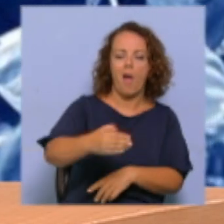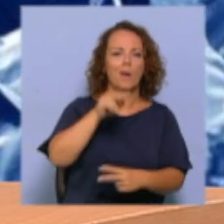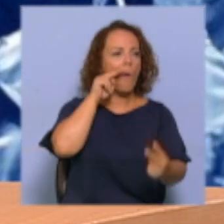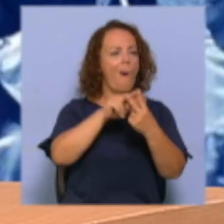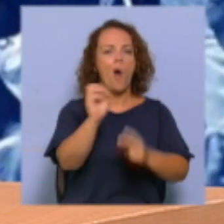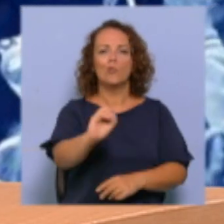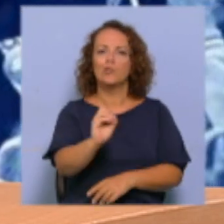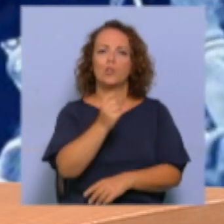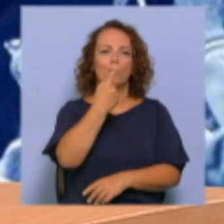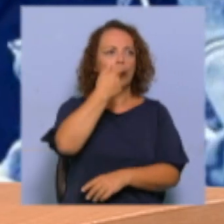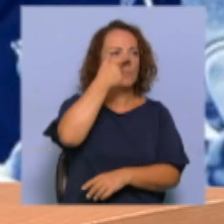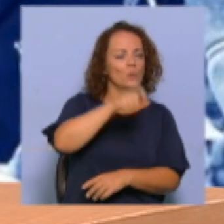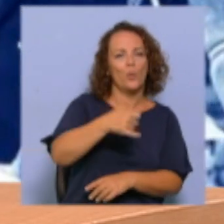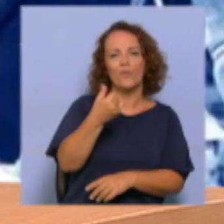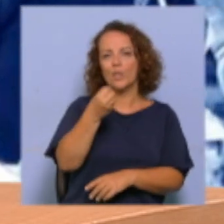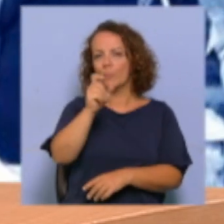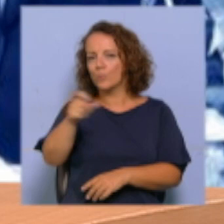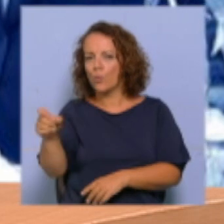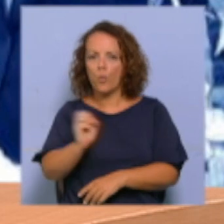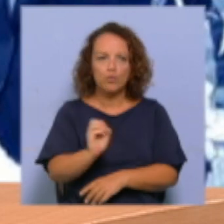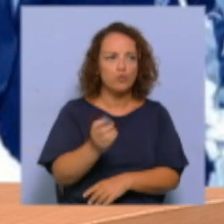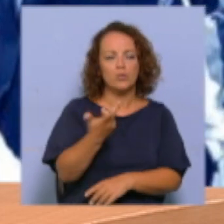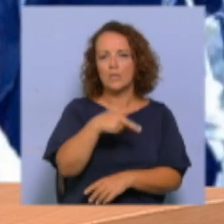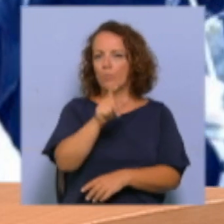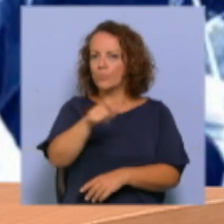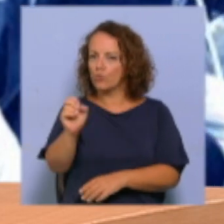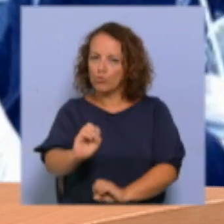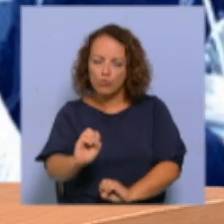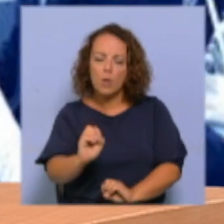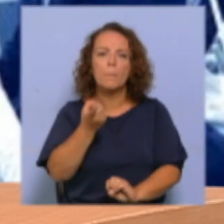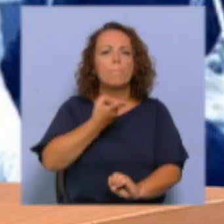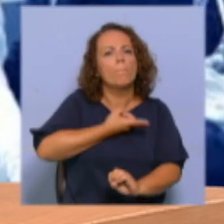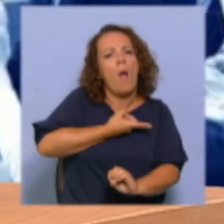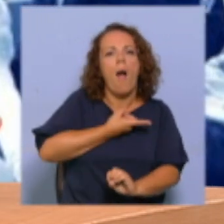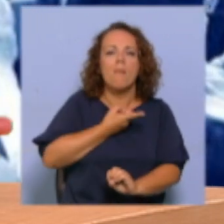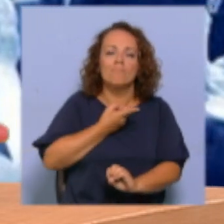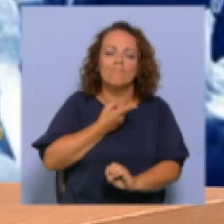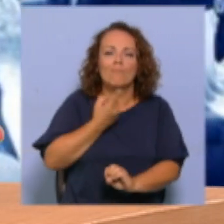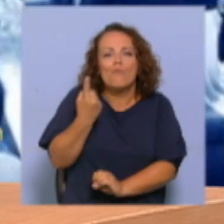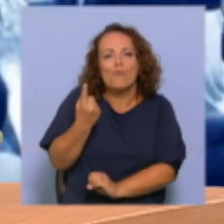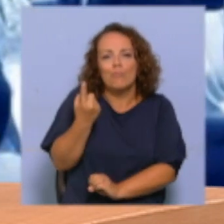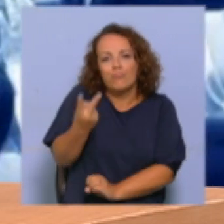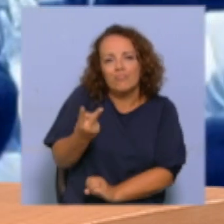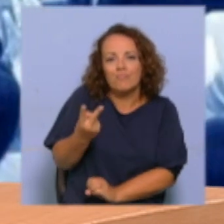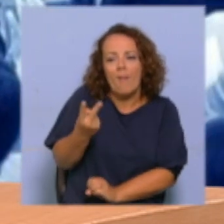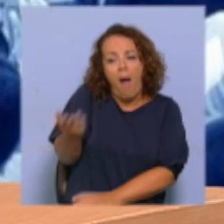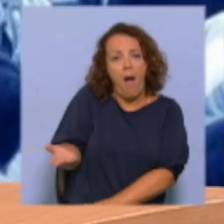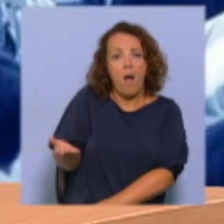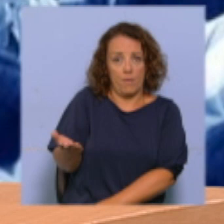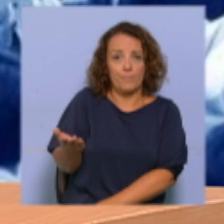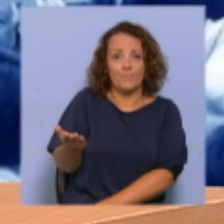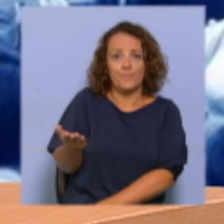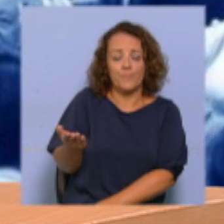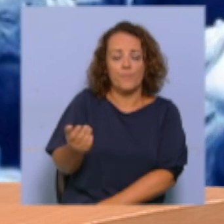50 pessoas, se calhar temos que complementar essa ausência com a uma ou duas que temos ali ao lado.